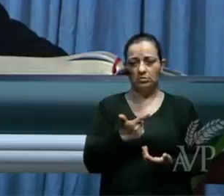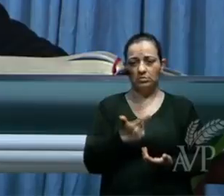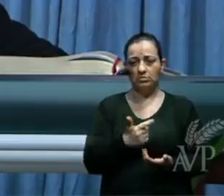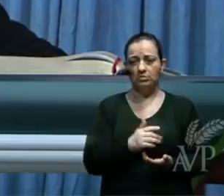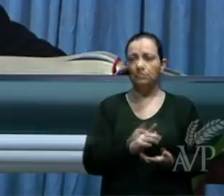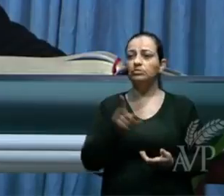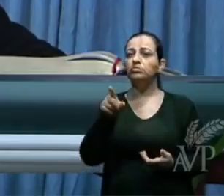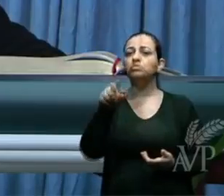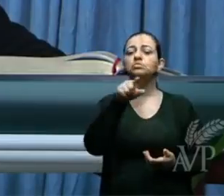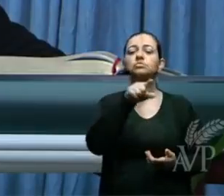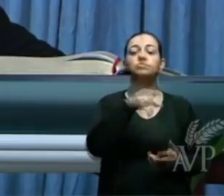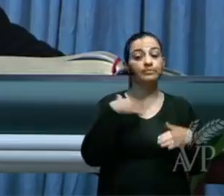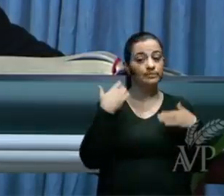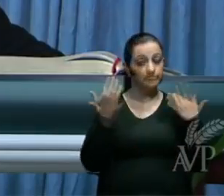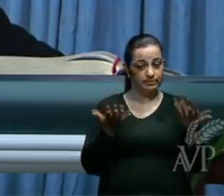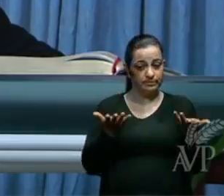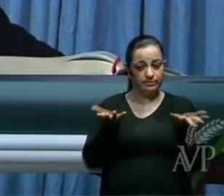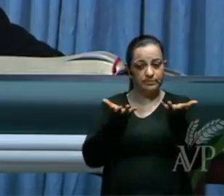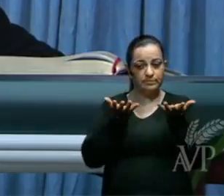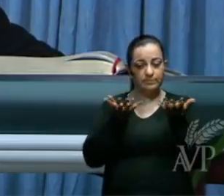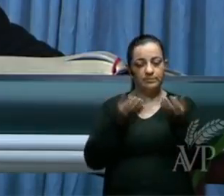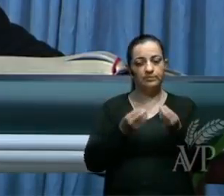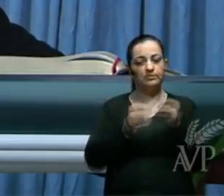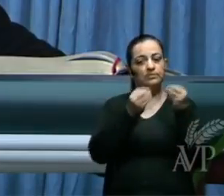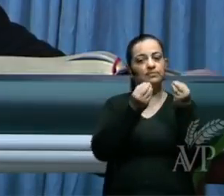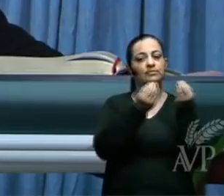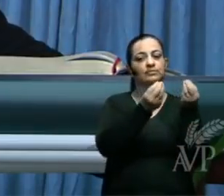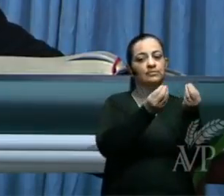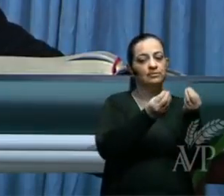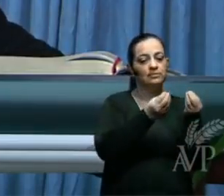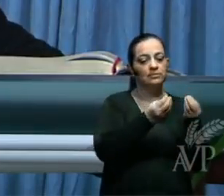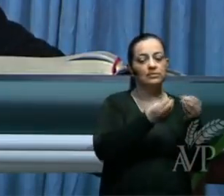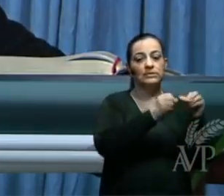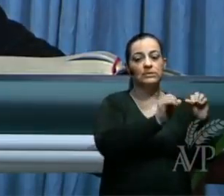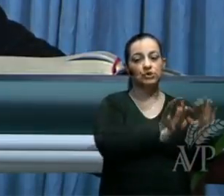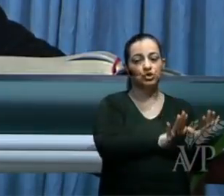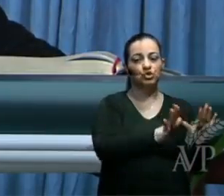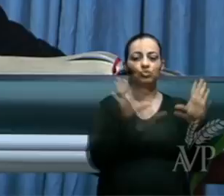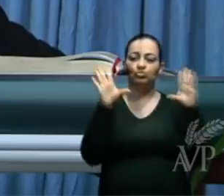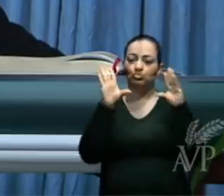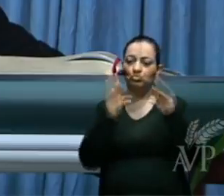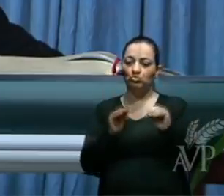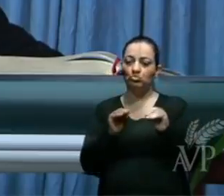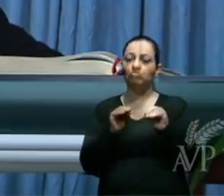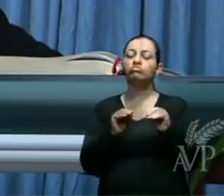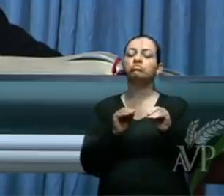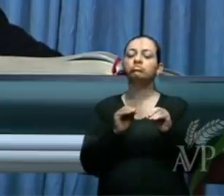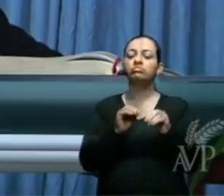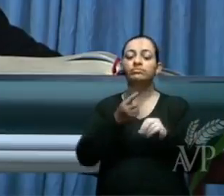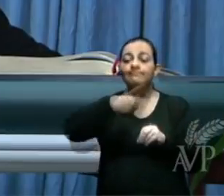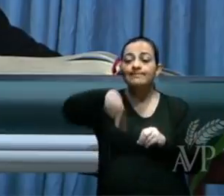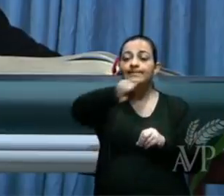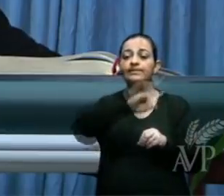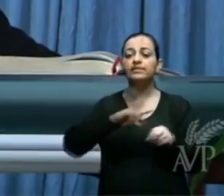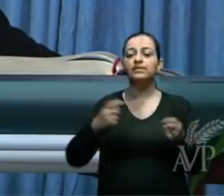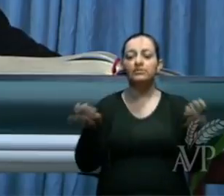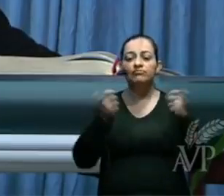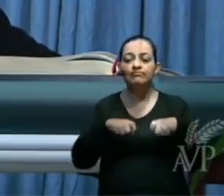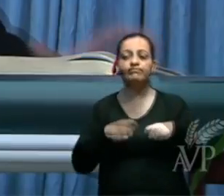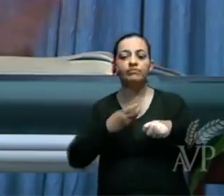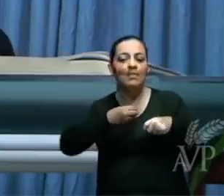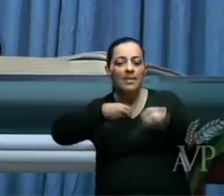então nós queremos deixar ela disponível hoje à noite para que você possa